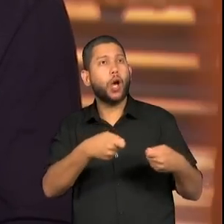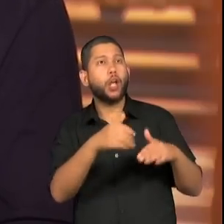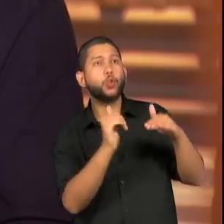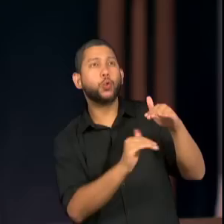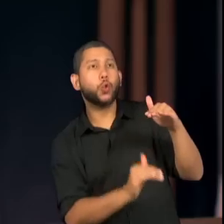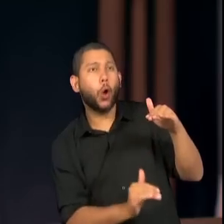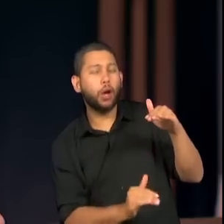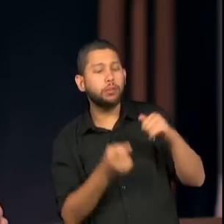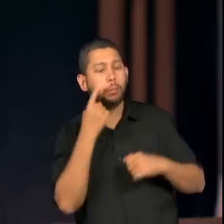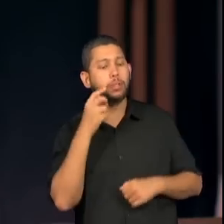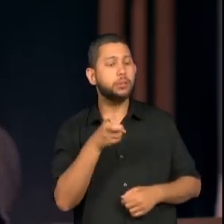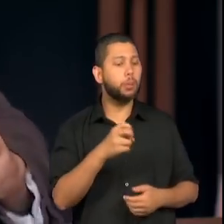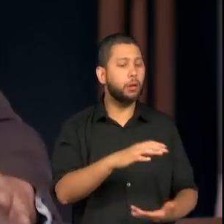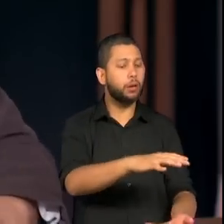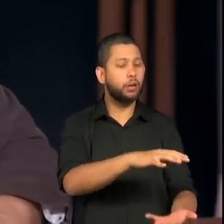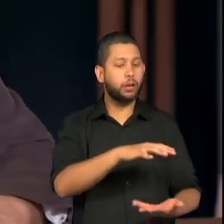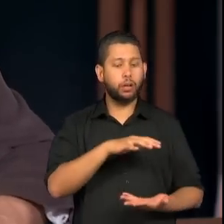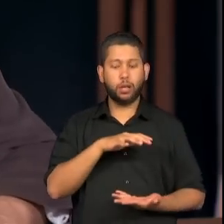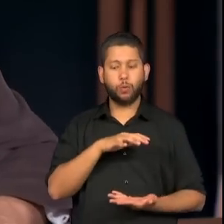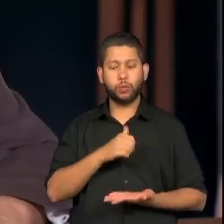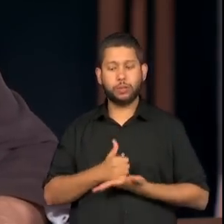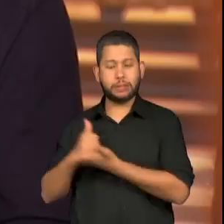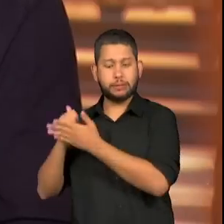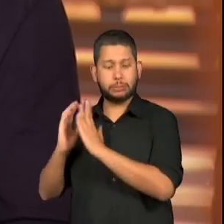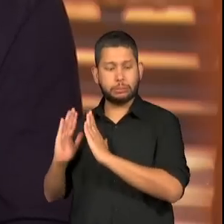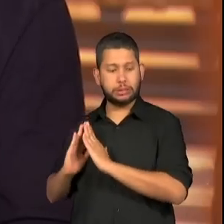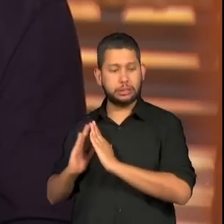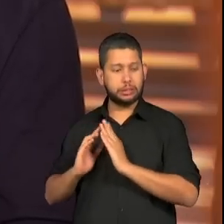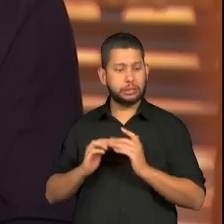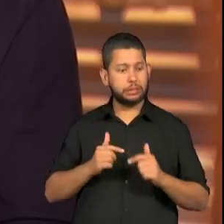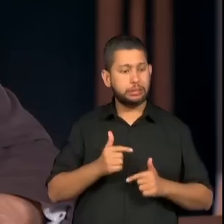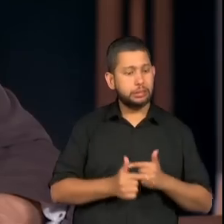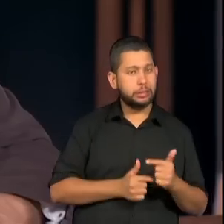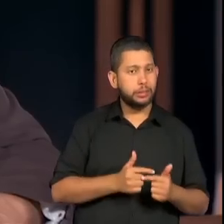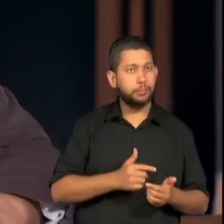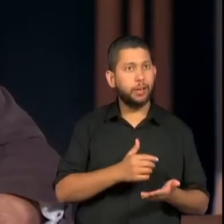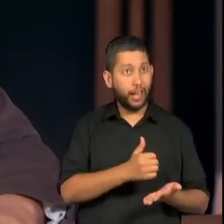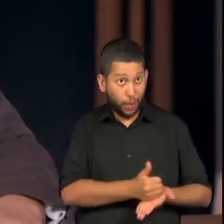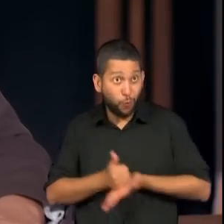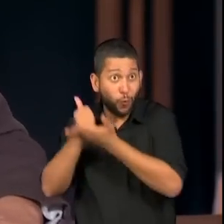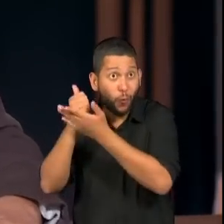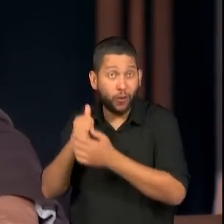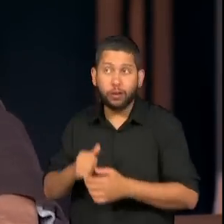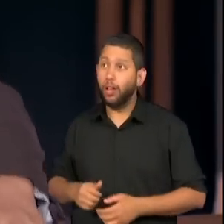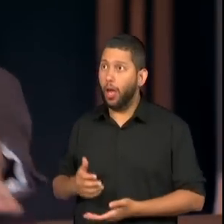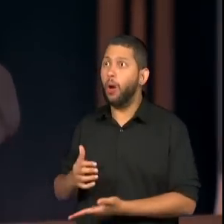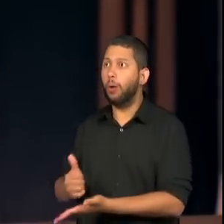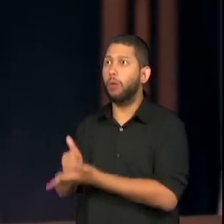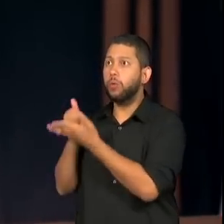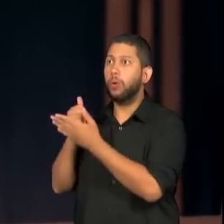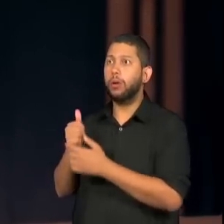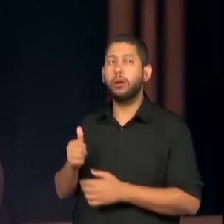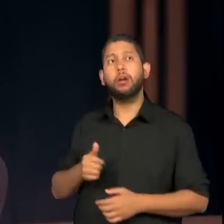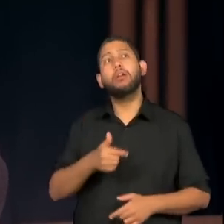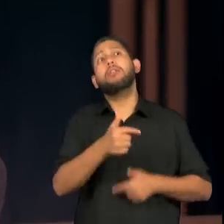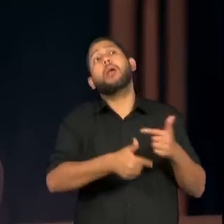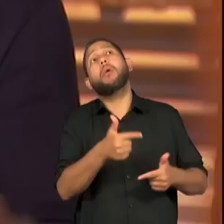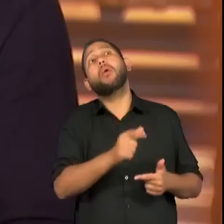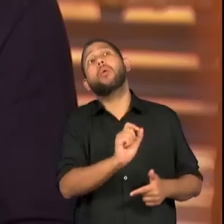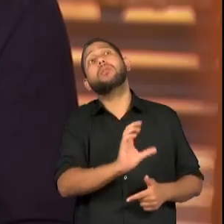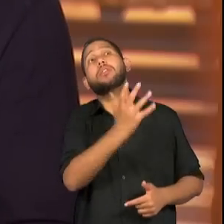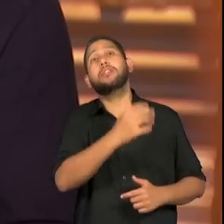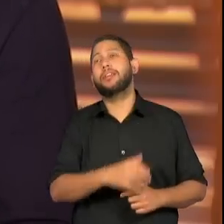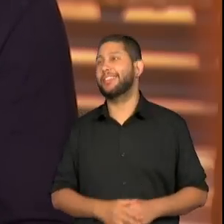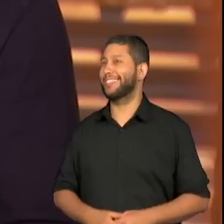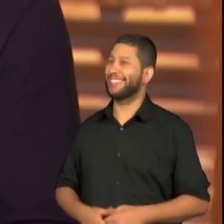E aí um dia você quis levar um para casa. Isso. Levou? Levei. E que o pessoal da firma fez? Eu não